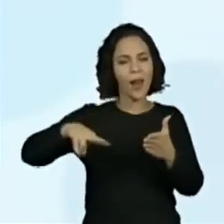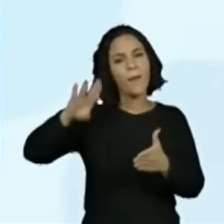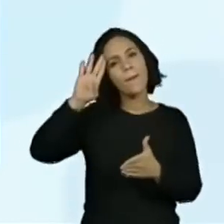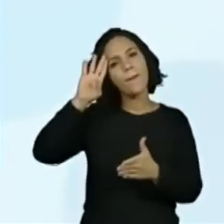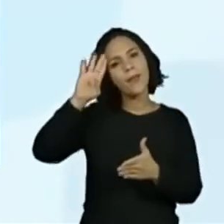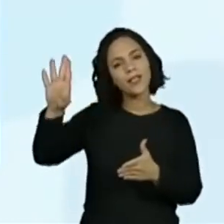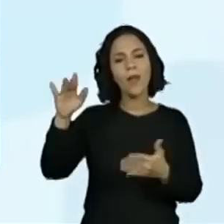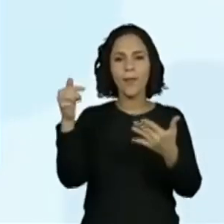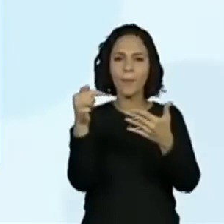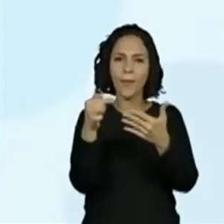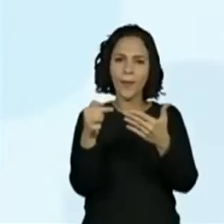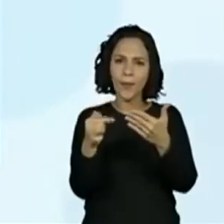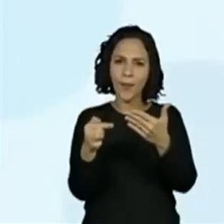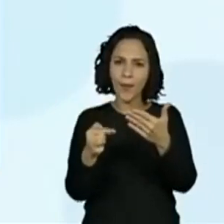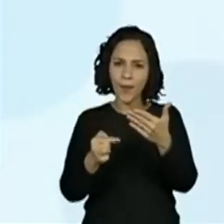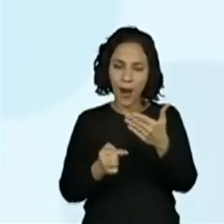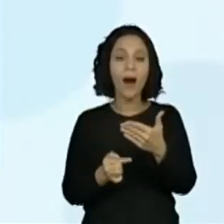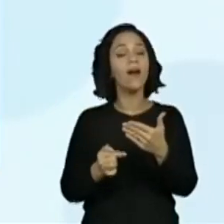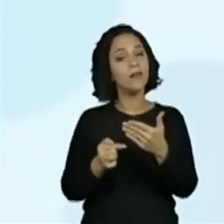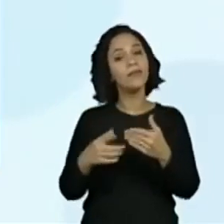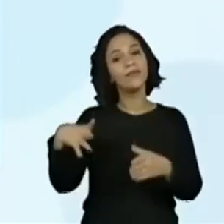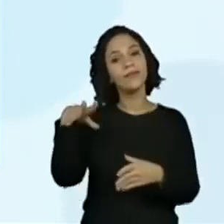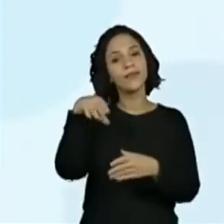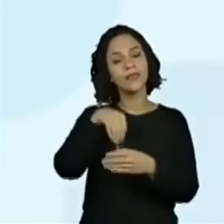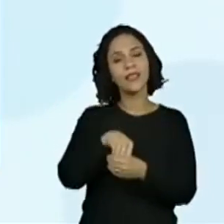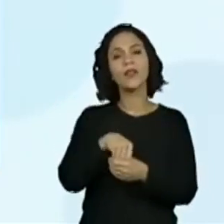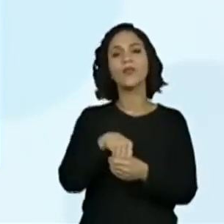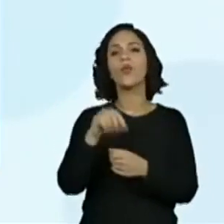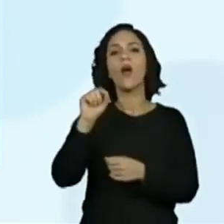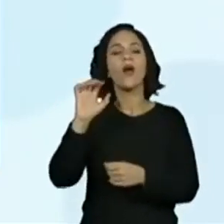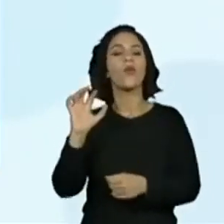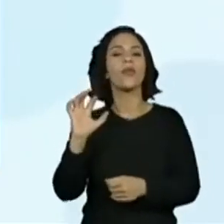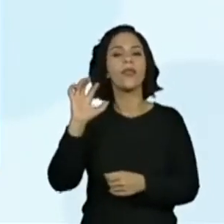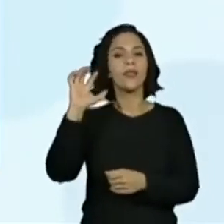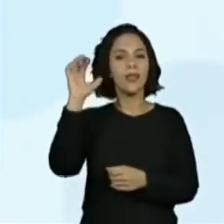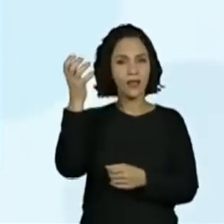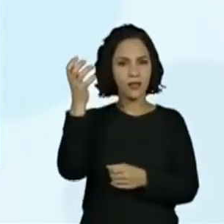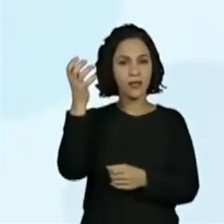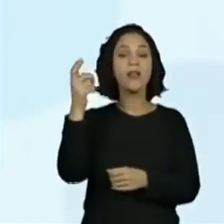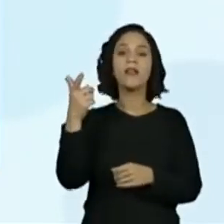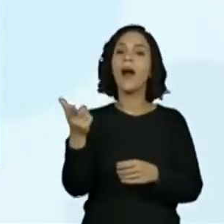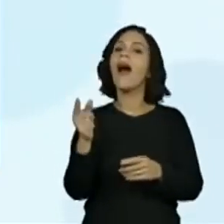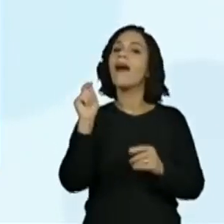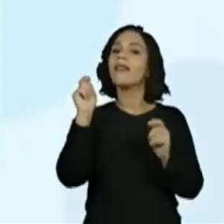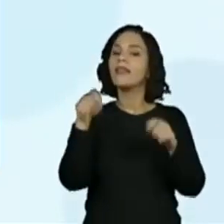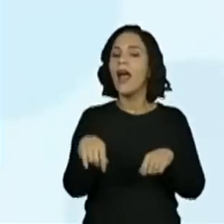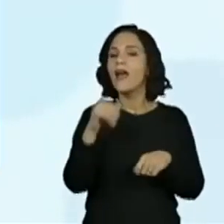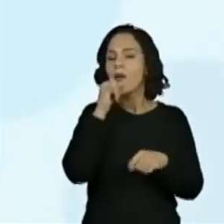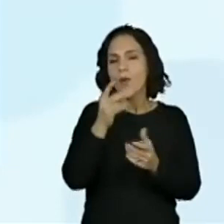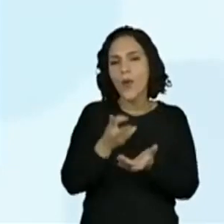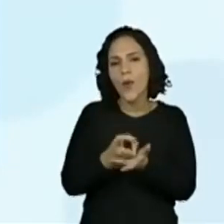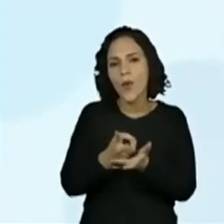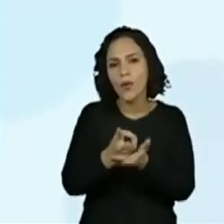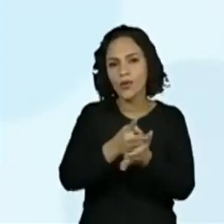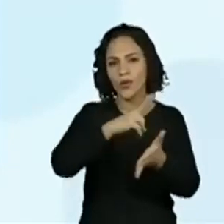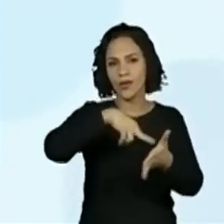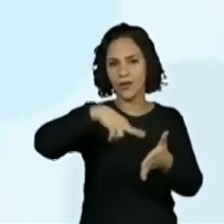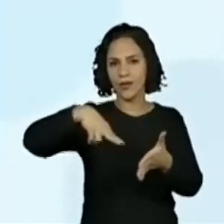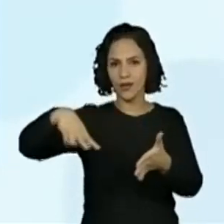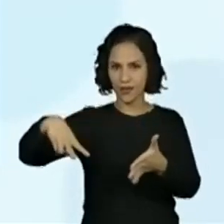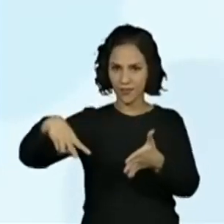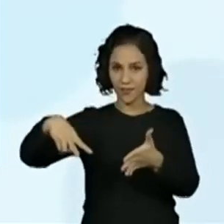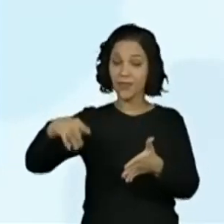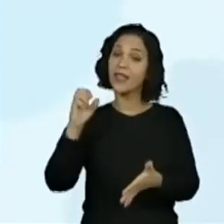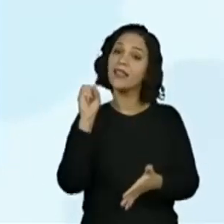principais elementos que fazem parte do fato, deixando uma margem para a continuidade da leitura,